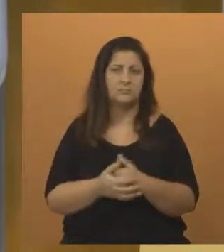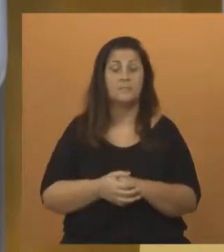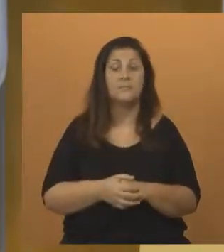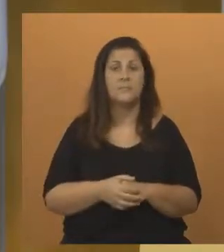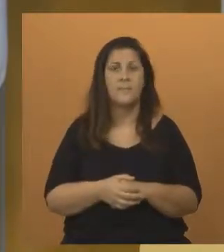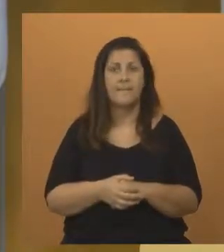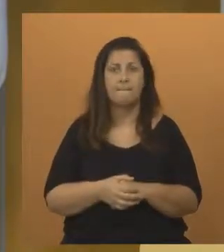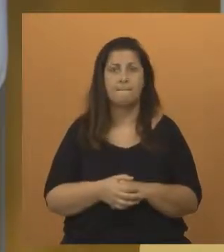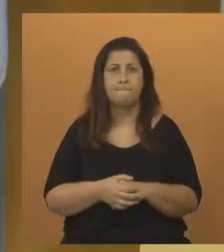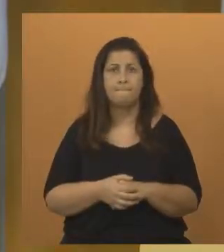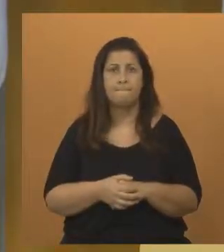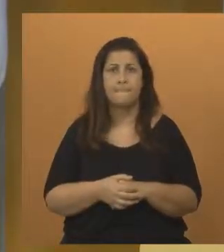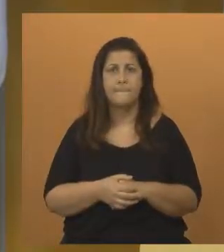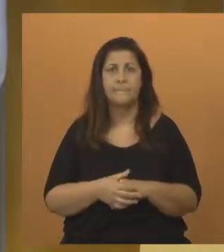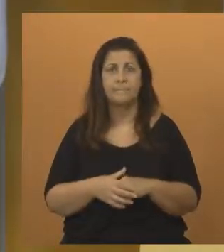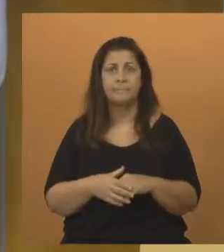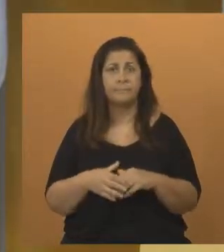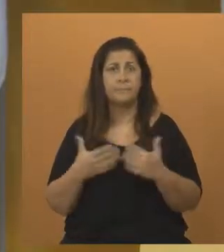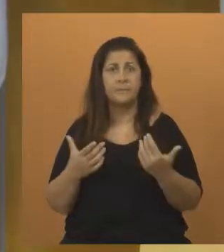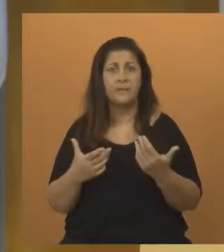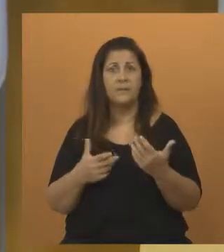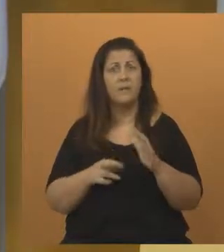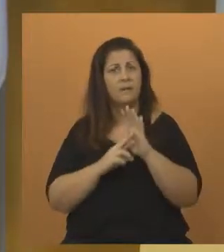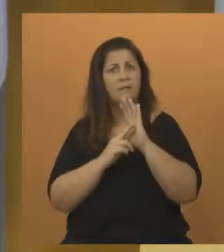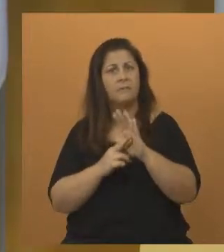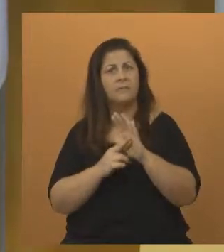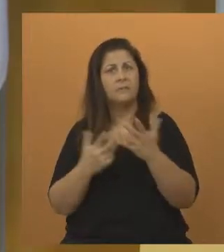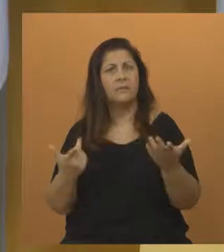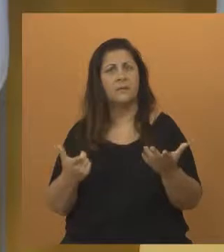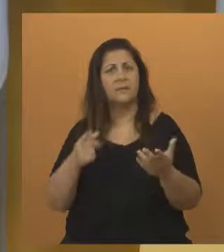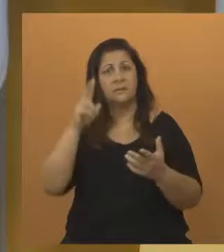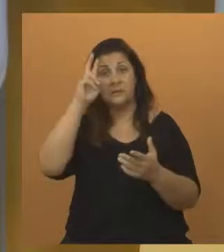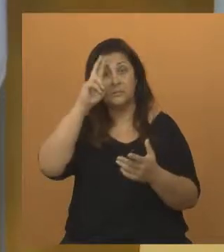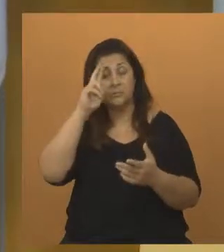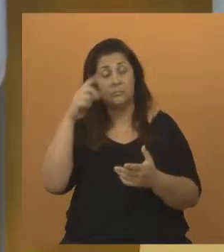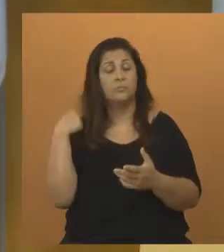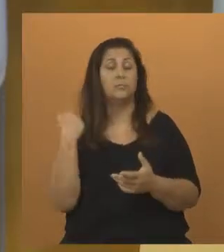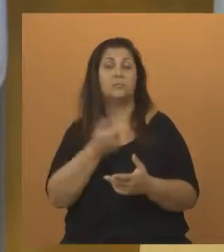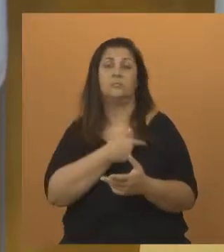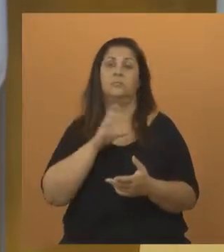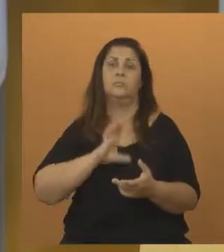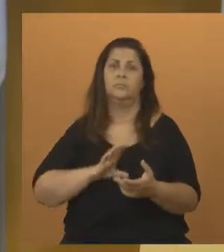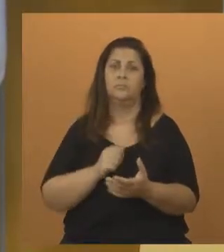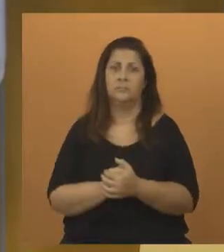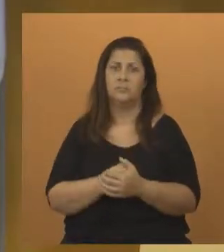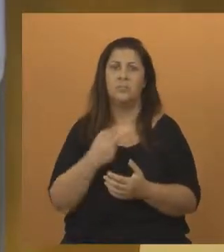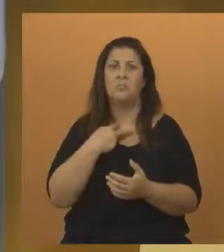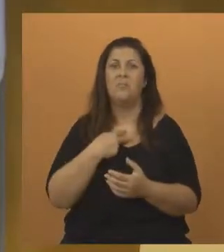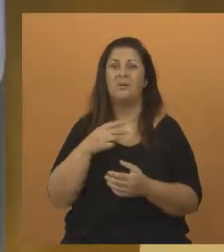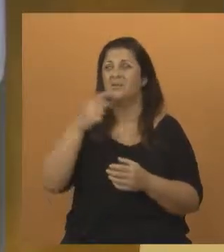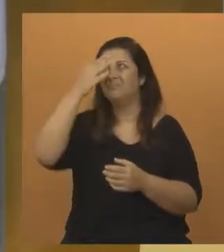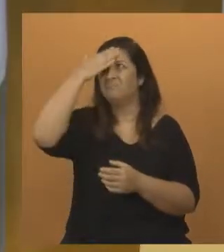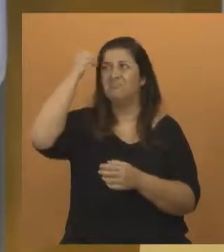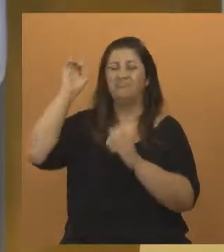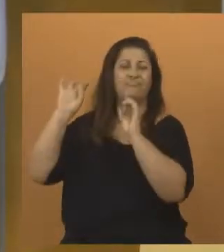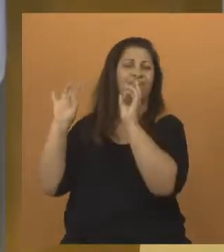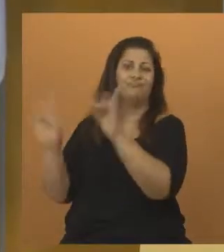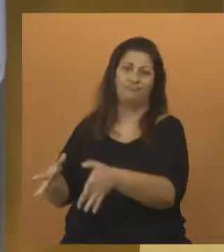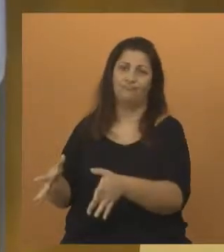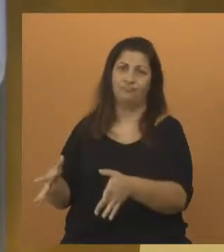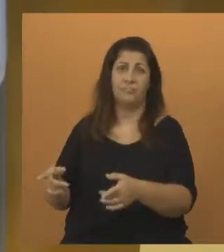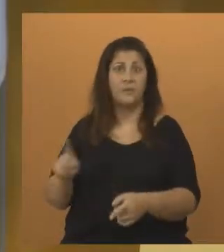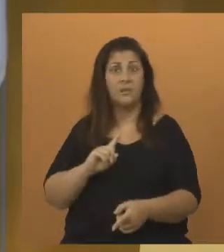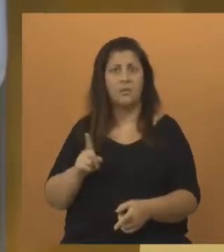assim, são referências da história, da cultura da nossa cidade, Lucimar, que a gente não pode simplesmente ignorar isso. São